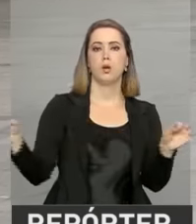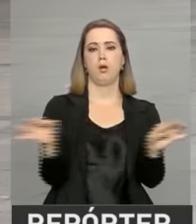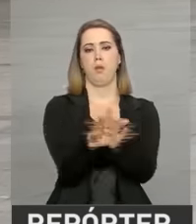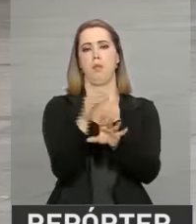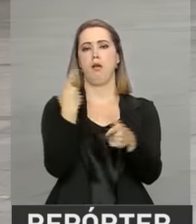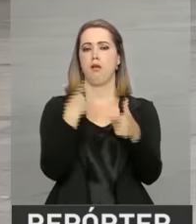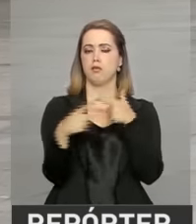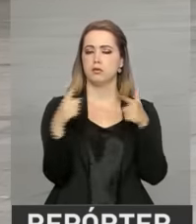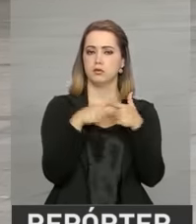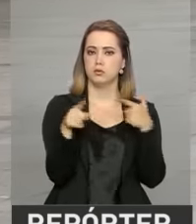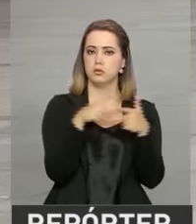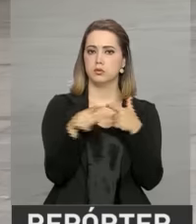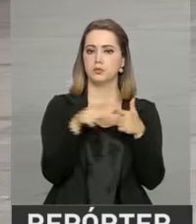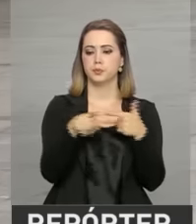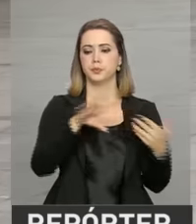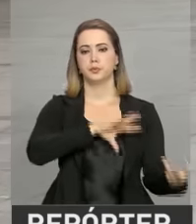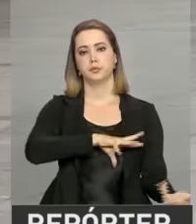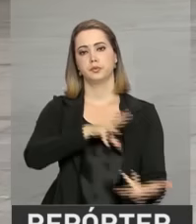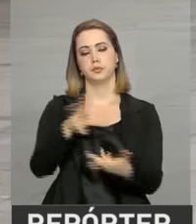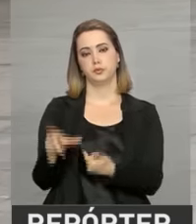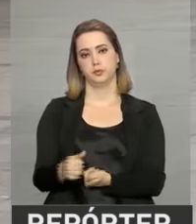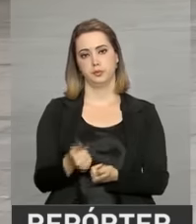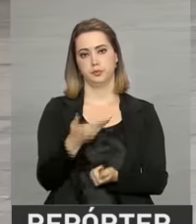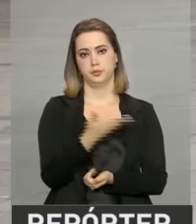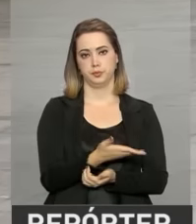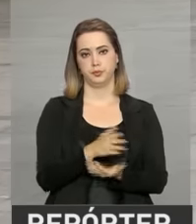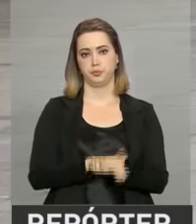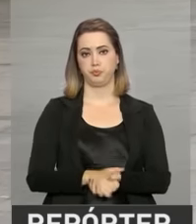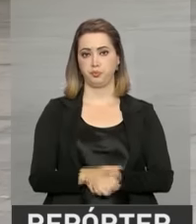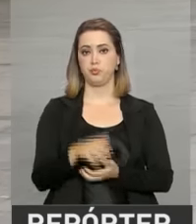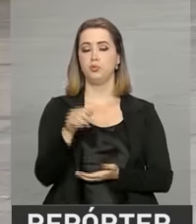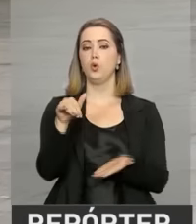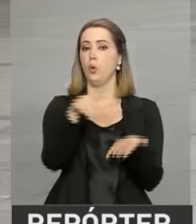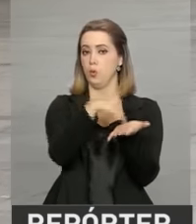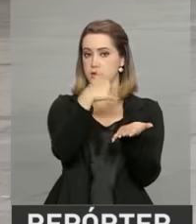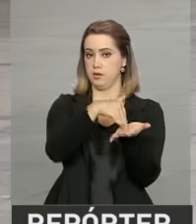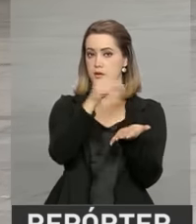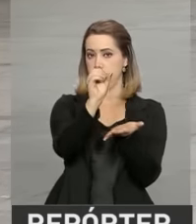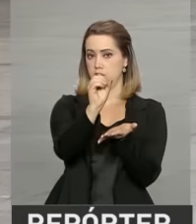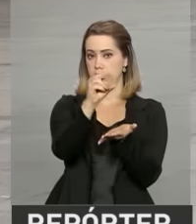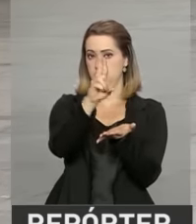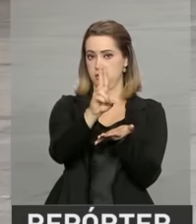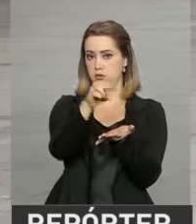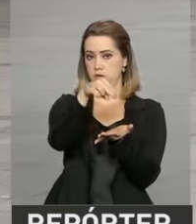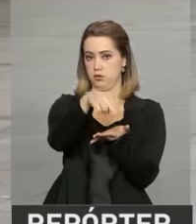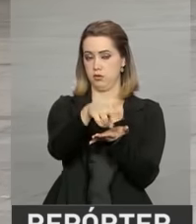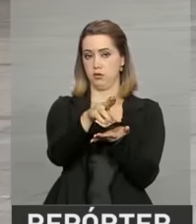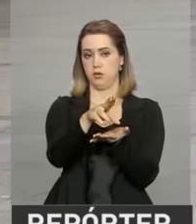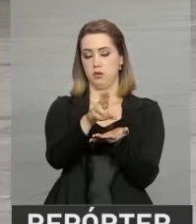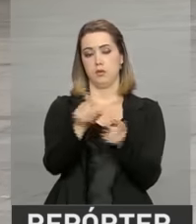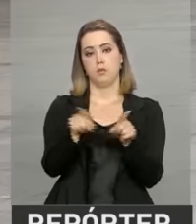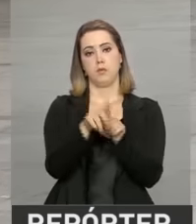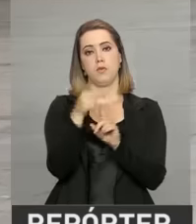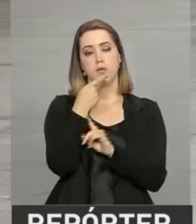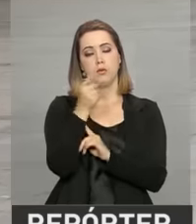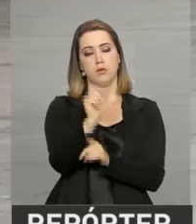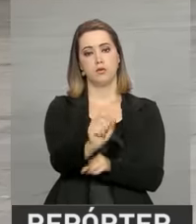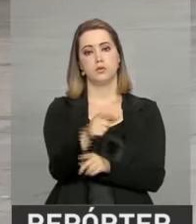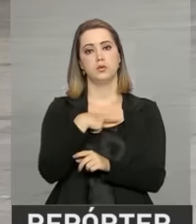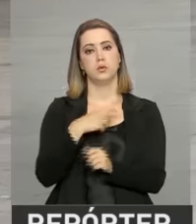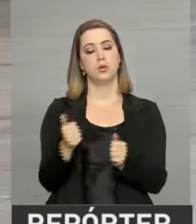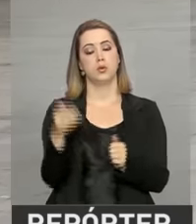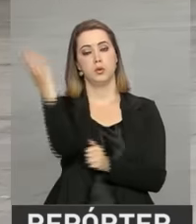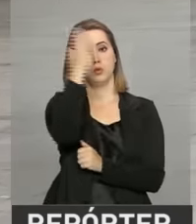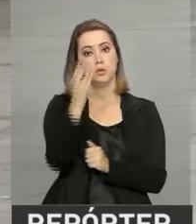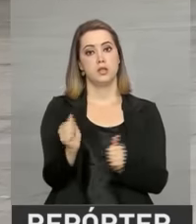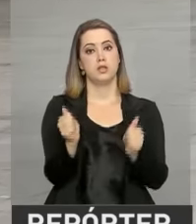resolução dos problemas globais. O Antônio Guterres disse ainda, também afirmou que o Brasil, ao lado da Argentina, são